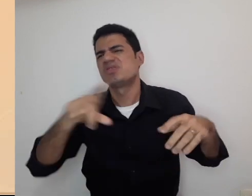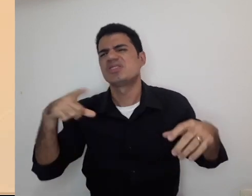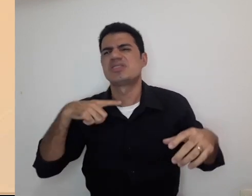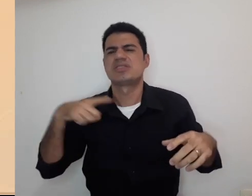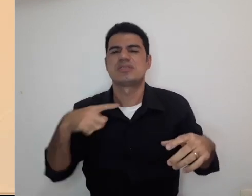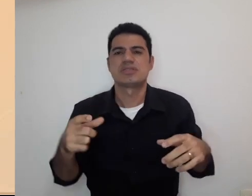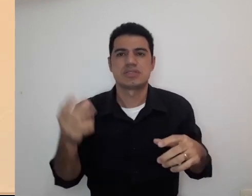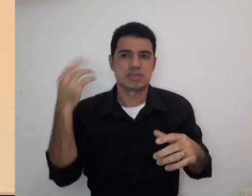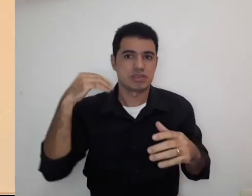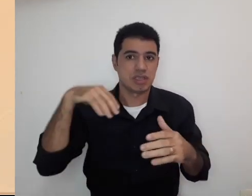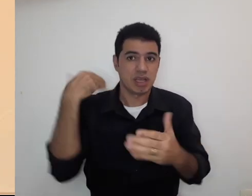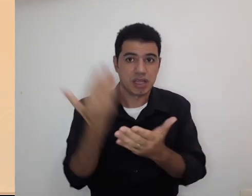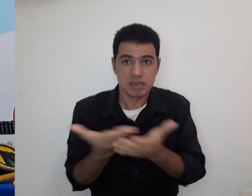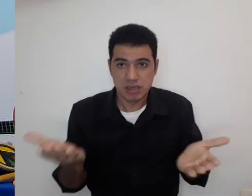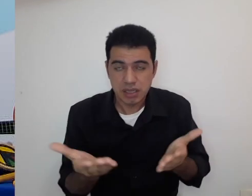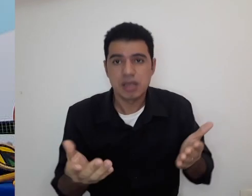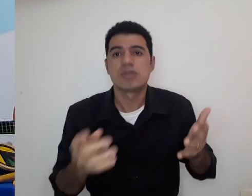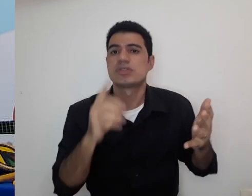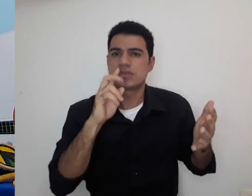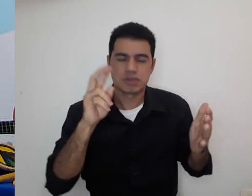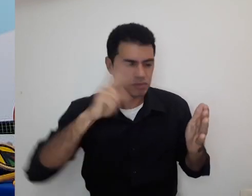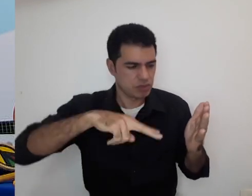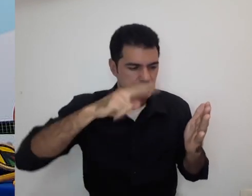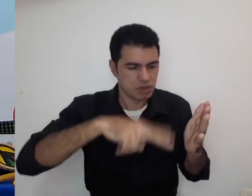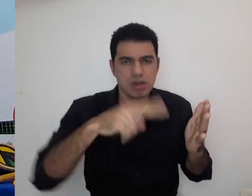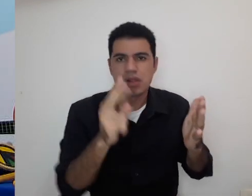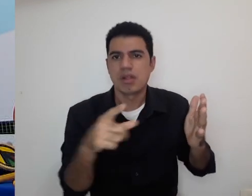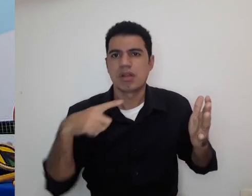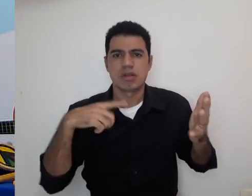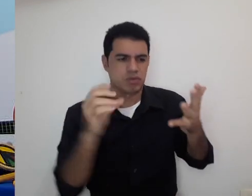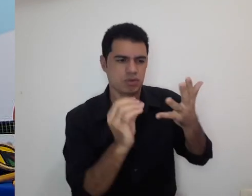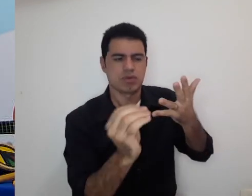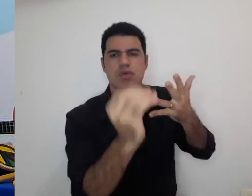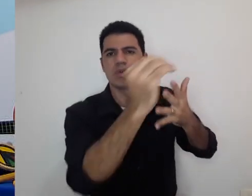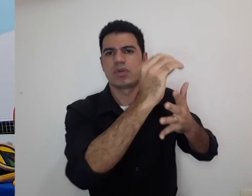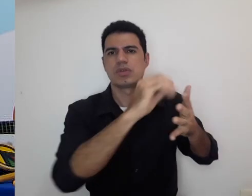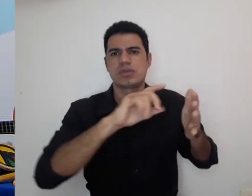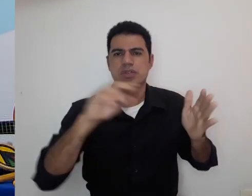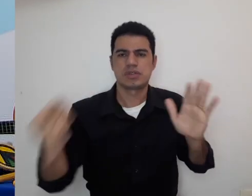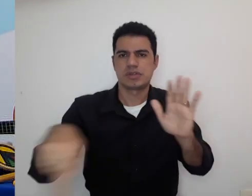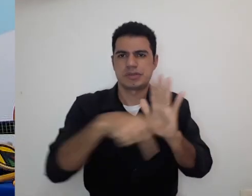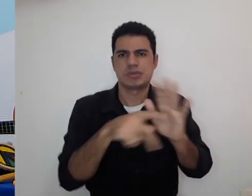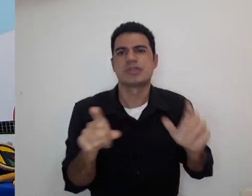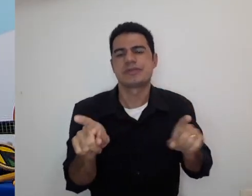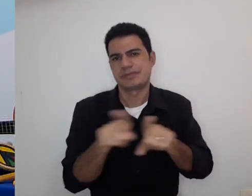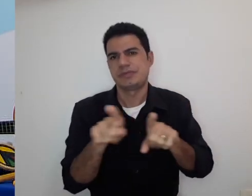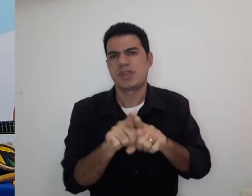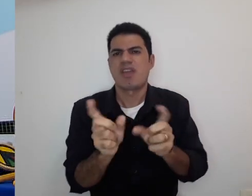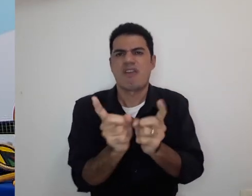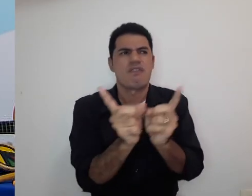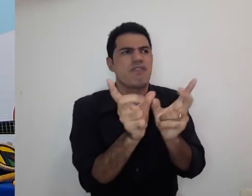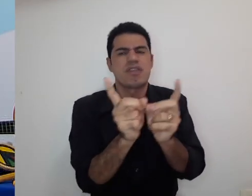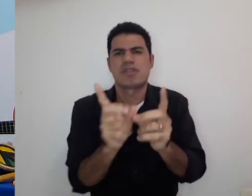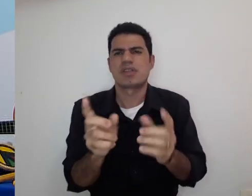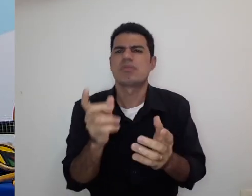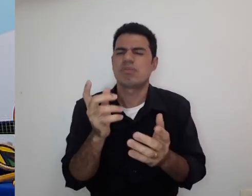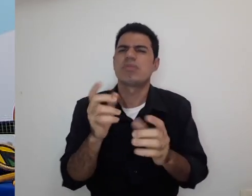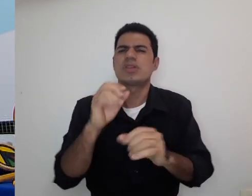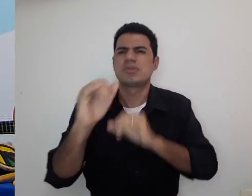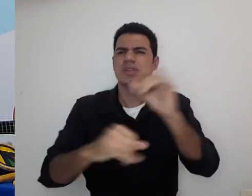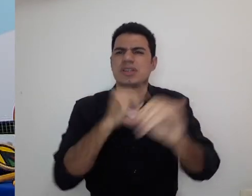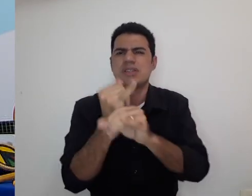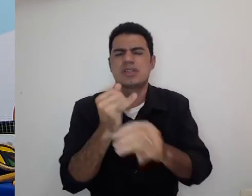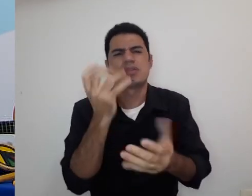atuais. Essas são as dicas de leitura aí que vocês podem encontrar em tudo quanto é canto, né, na internet e